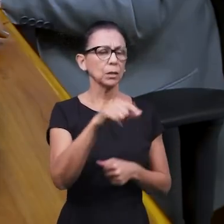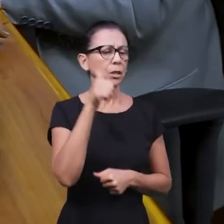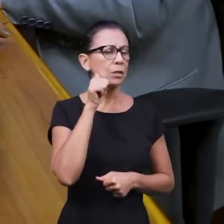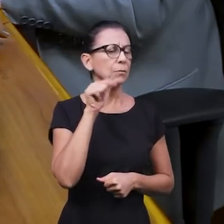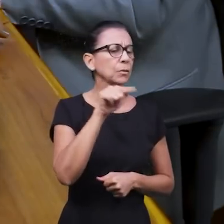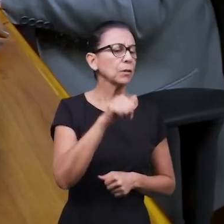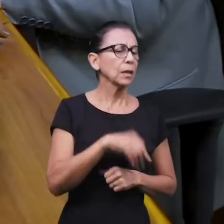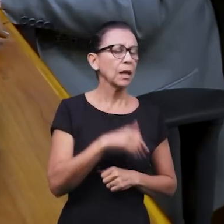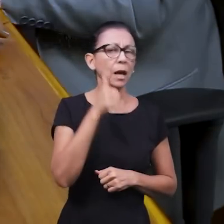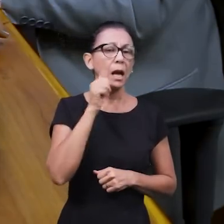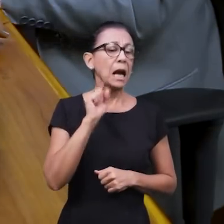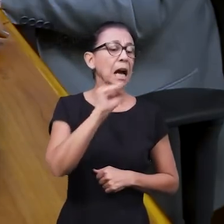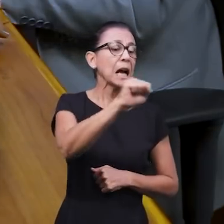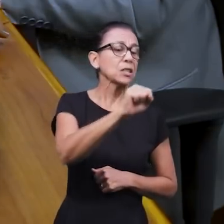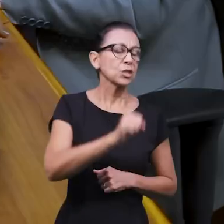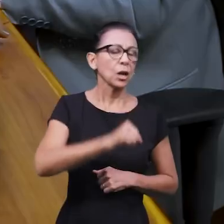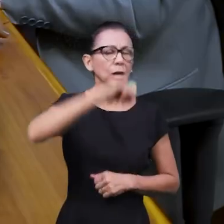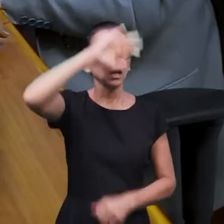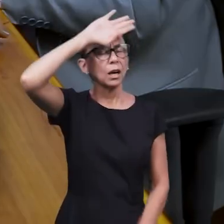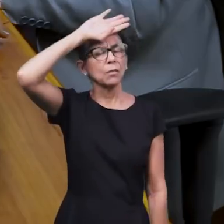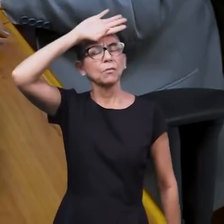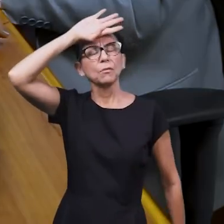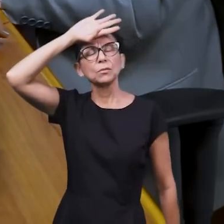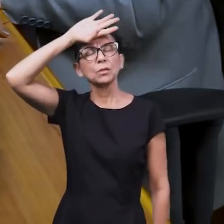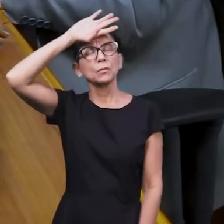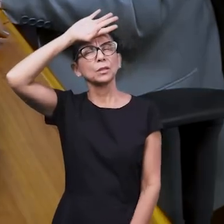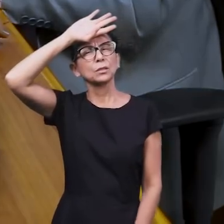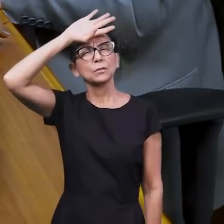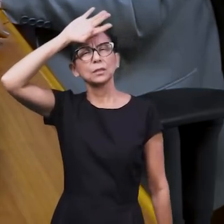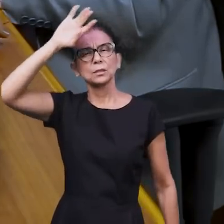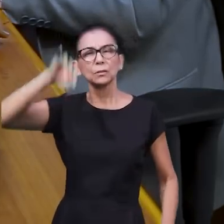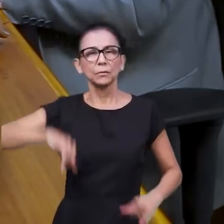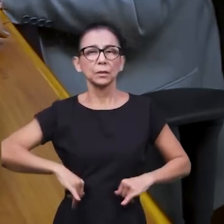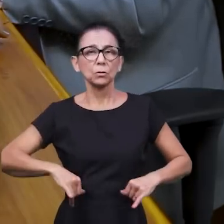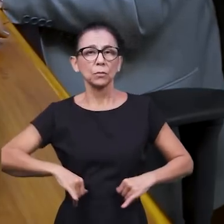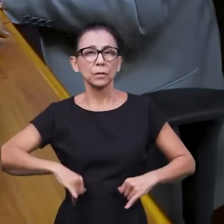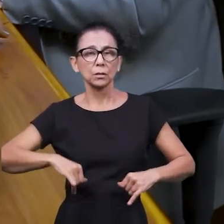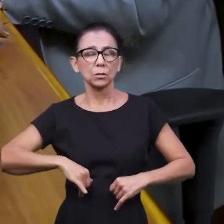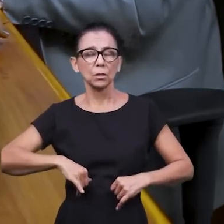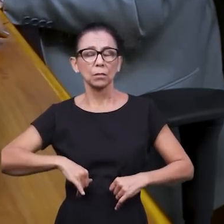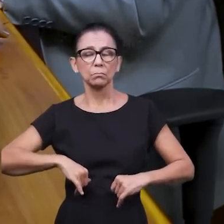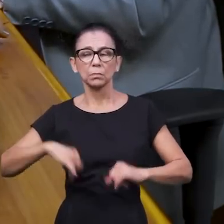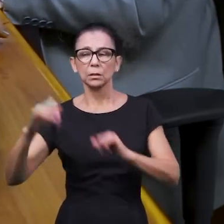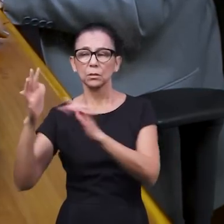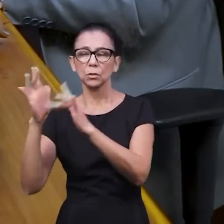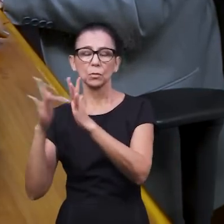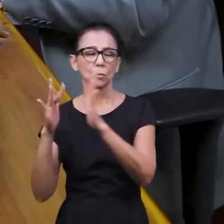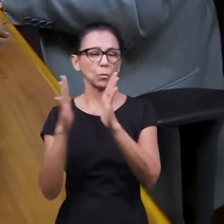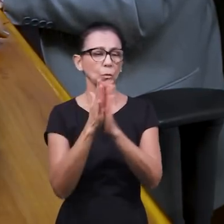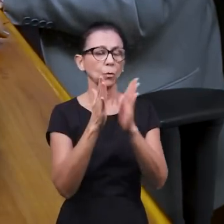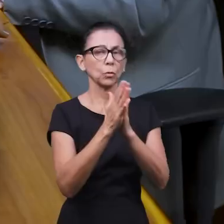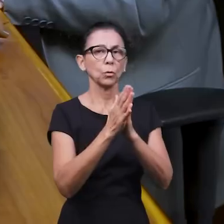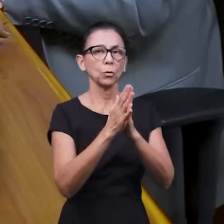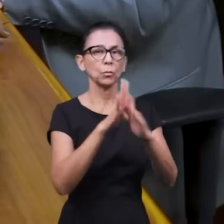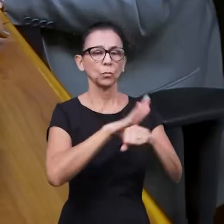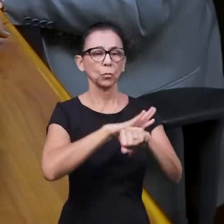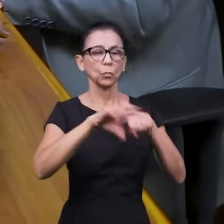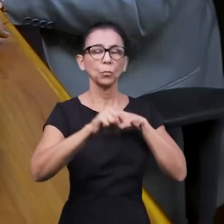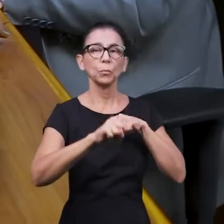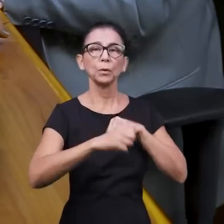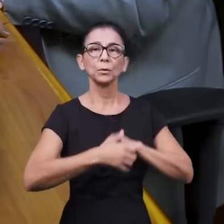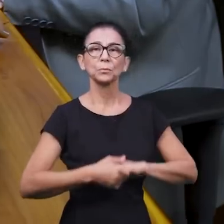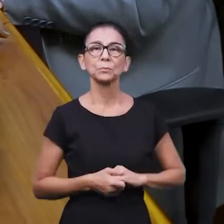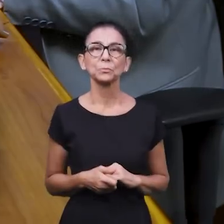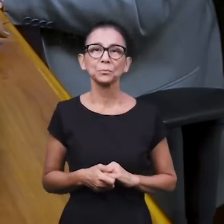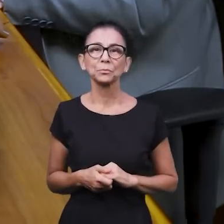serviu. Veja só, ainda bem que Pedro não tinha problema com sogra, né? Tem gente que tem problema com sogra aí. E Pedro pegou, levou Jesus até a